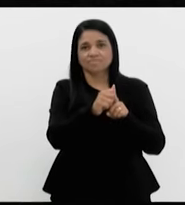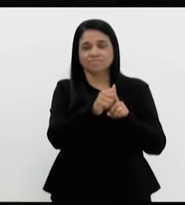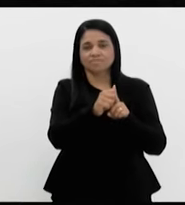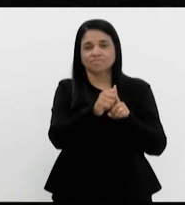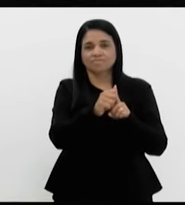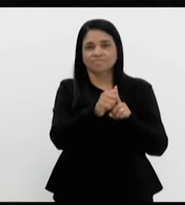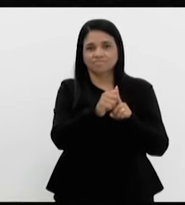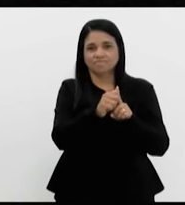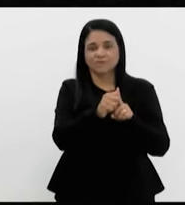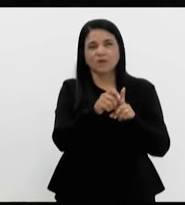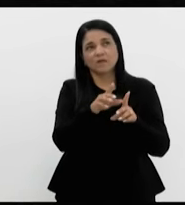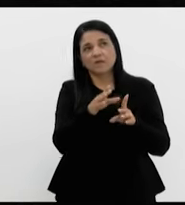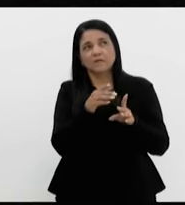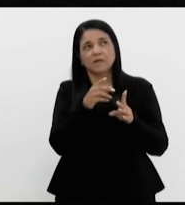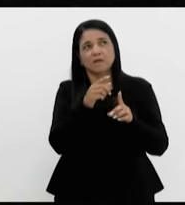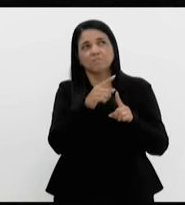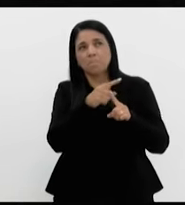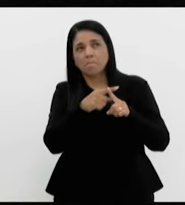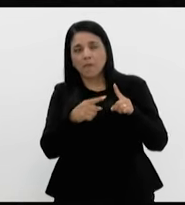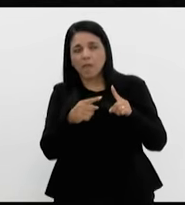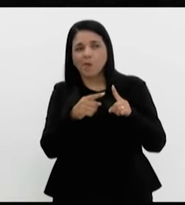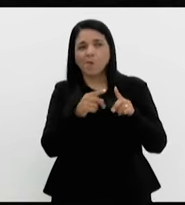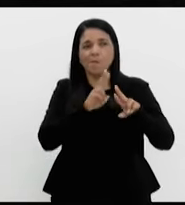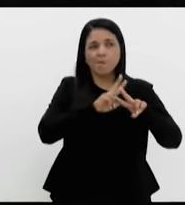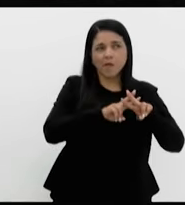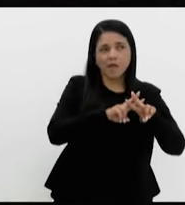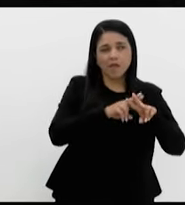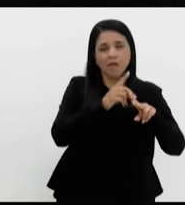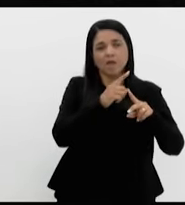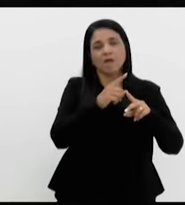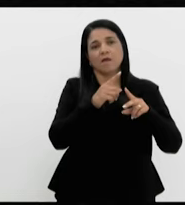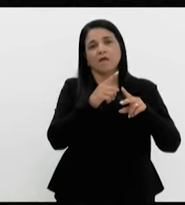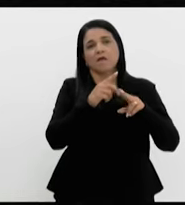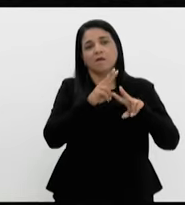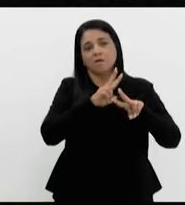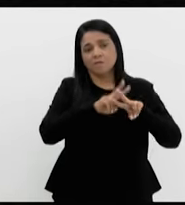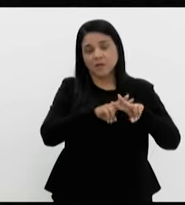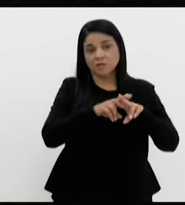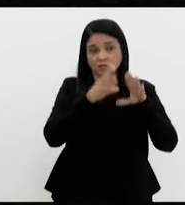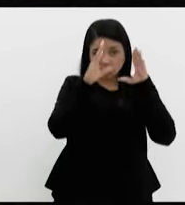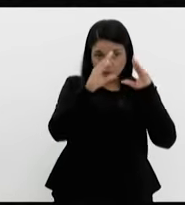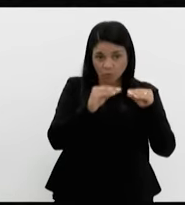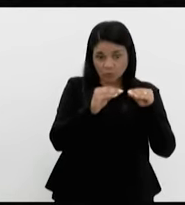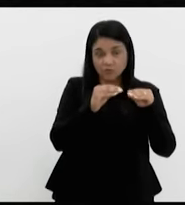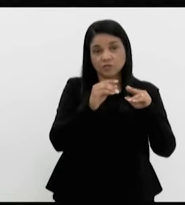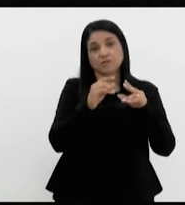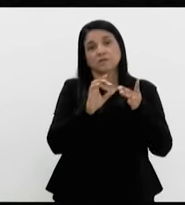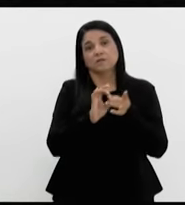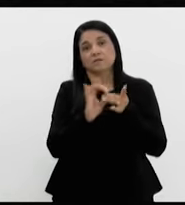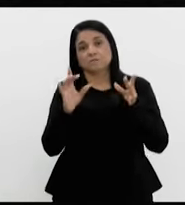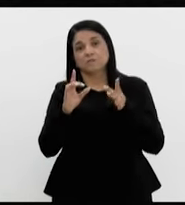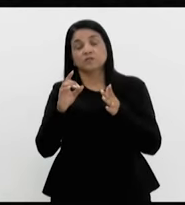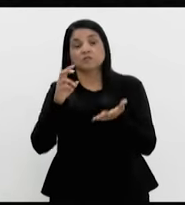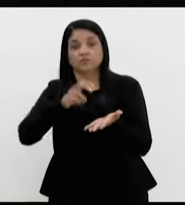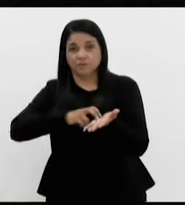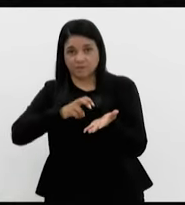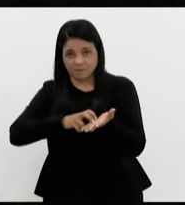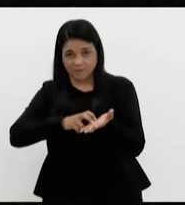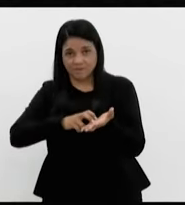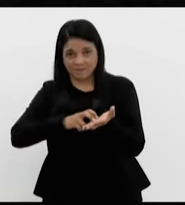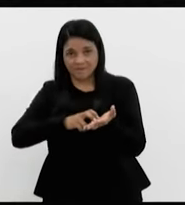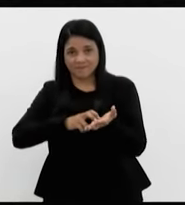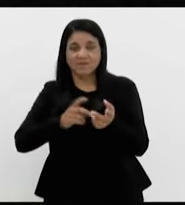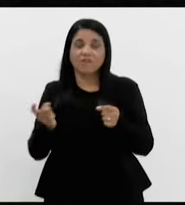importante dizer aos deputados e às deputadas que as medidas socioeducativas são